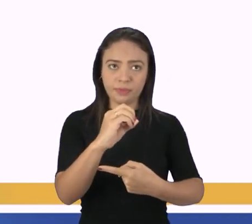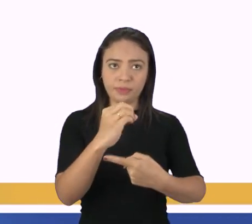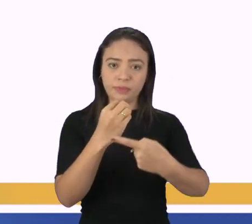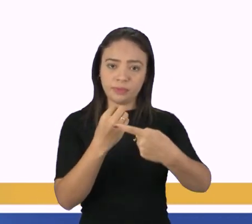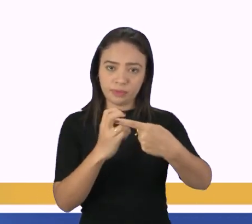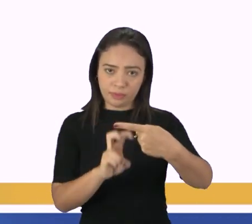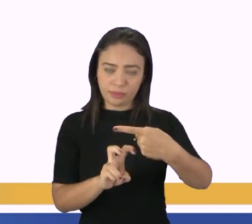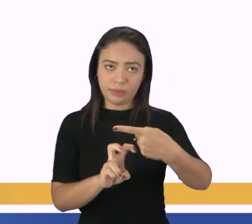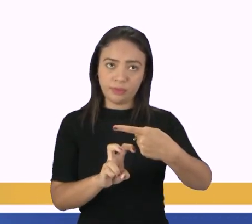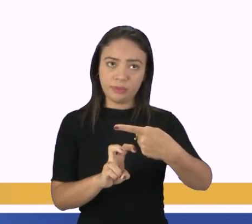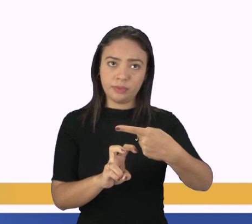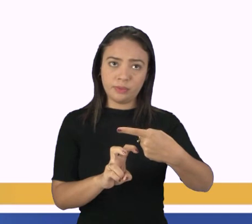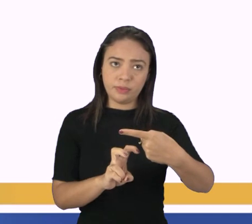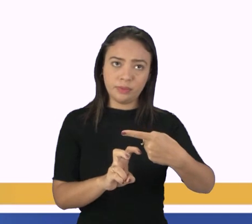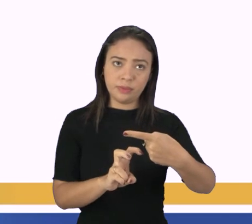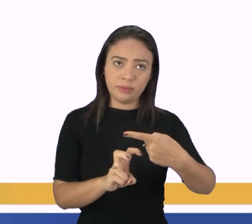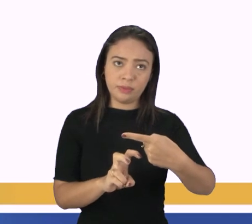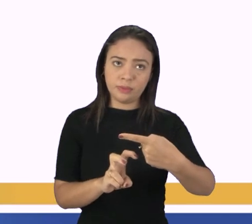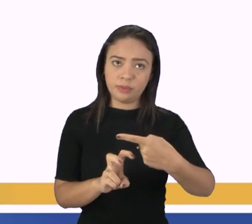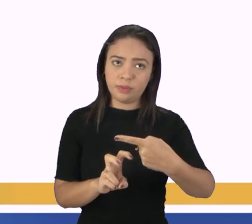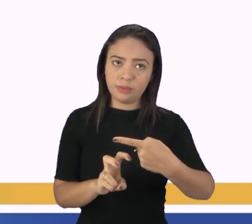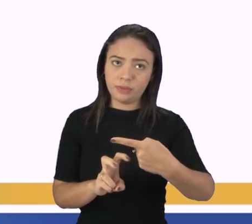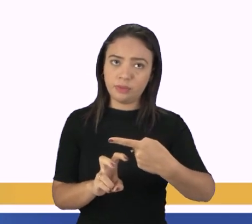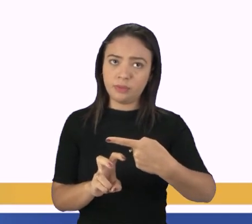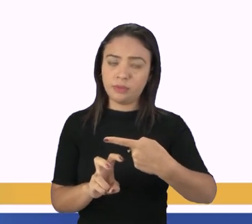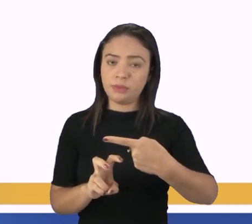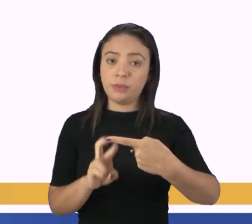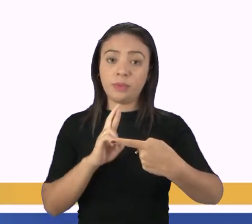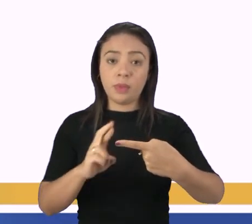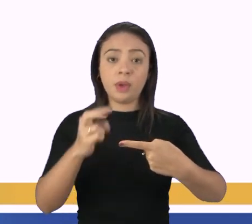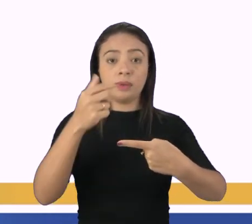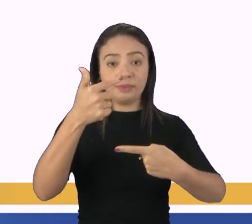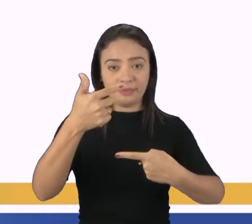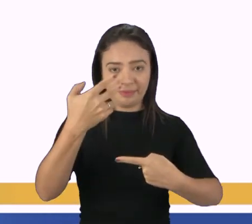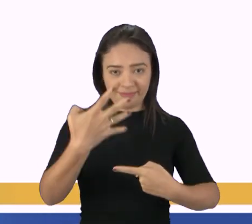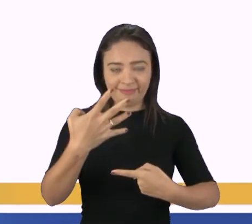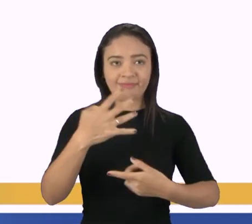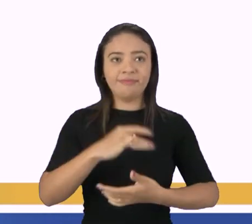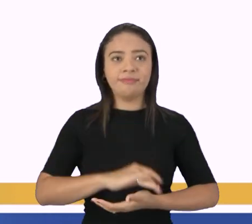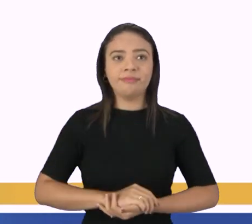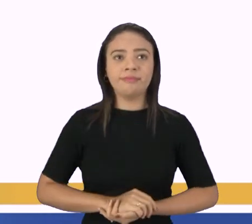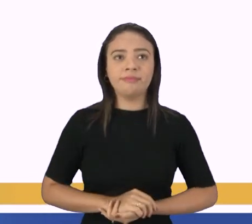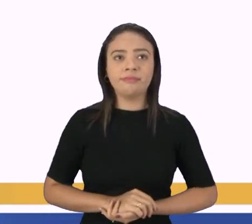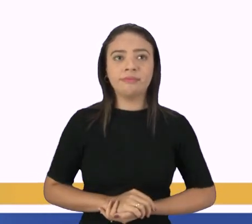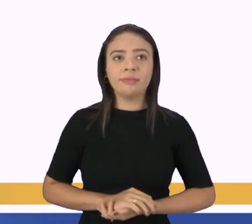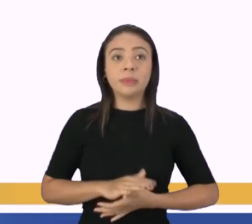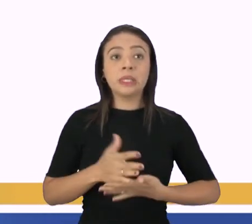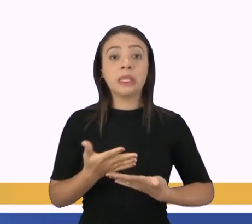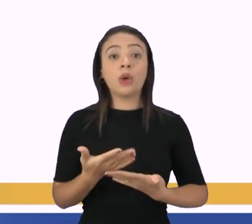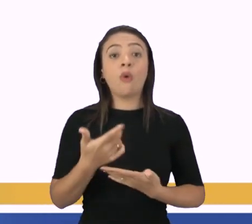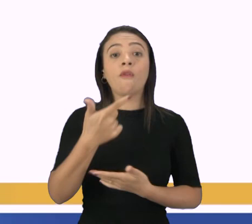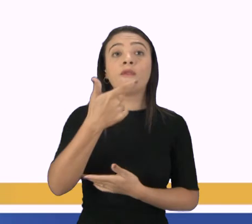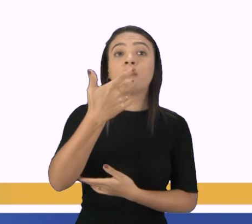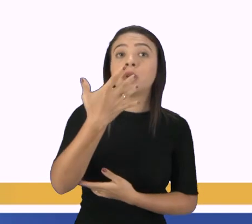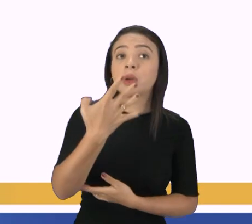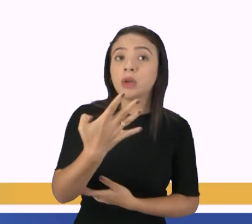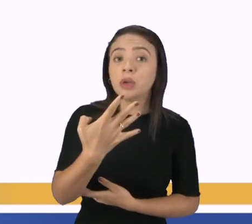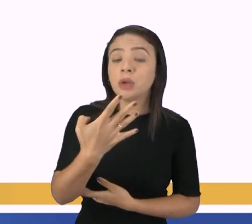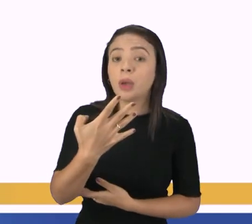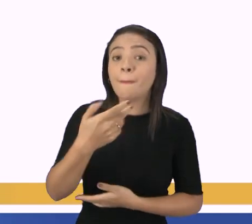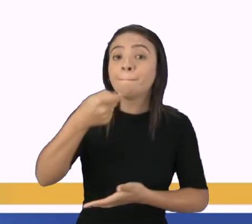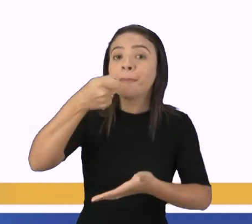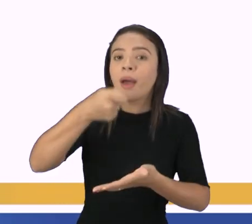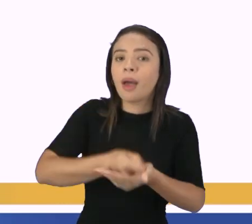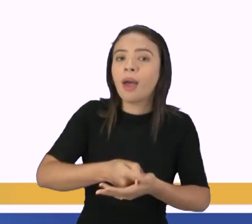dividido para 5. Então, 120 dividido para 5, 24, ok? Então, 24 é o preço